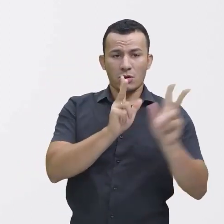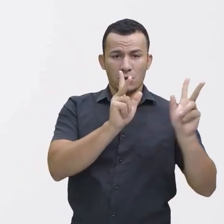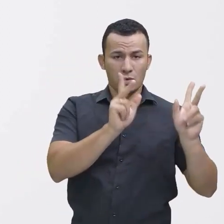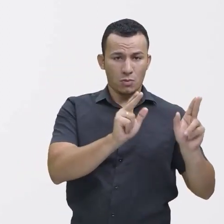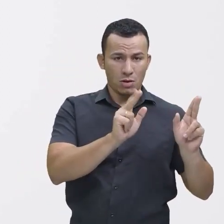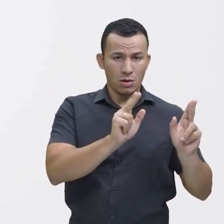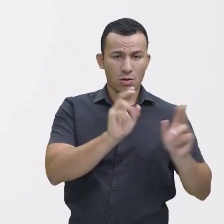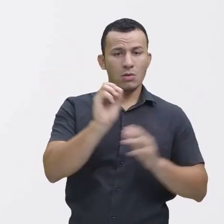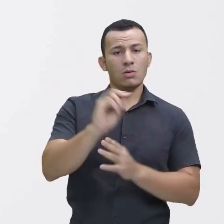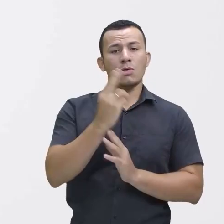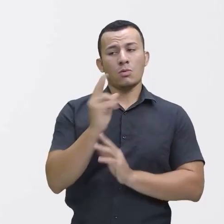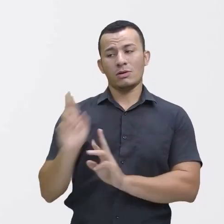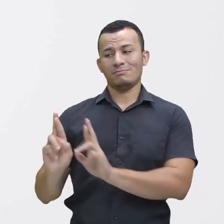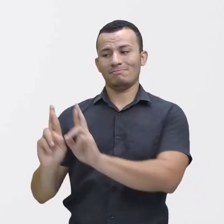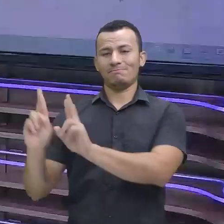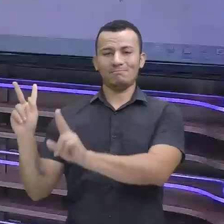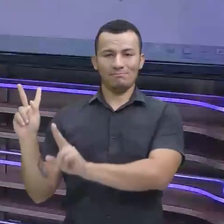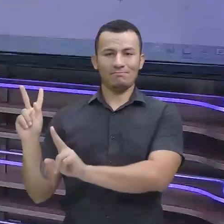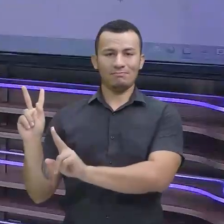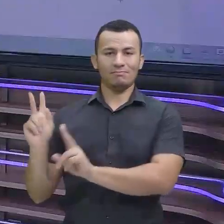e de diferença.